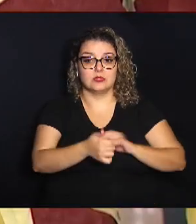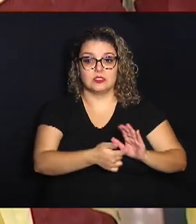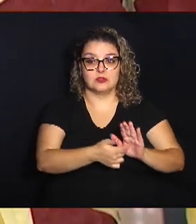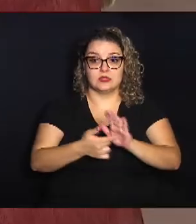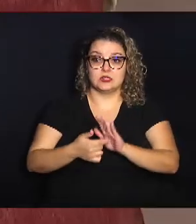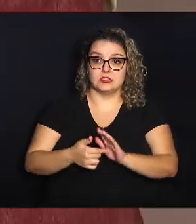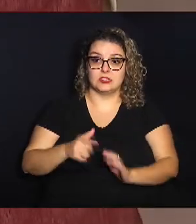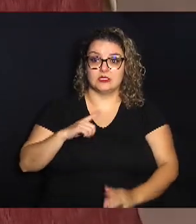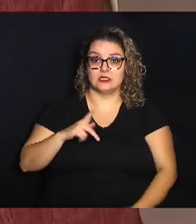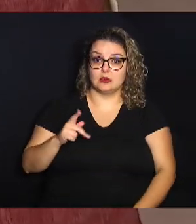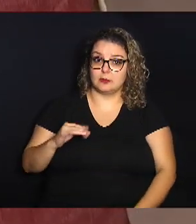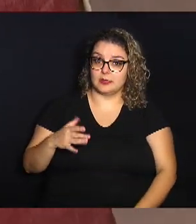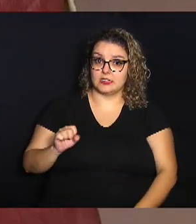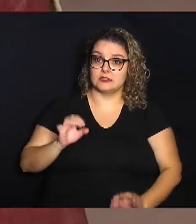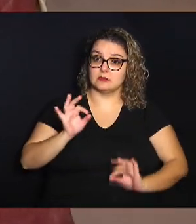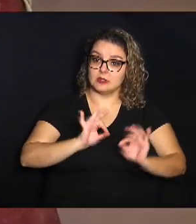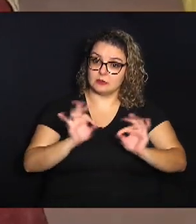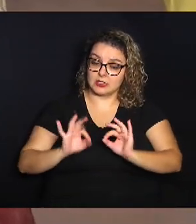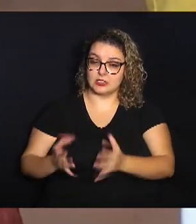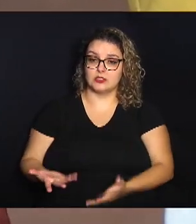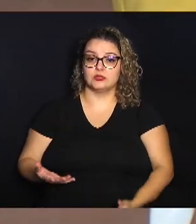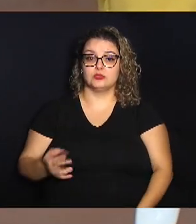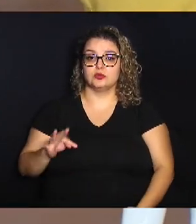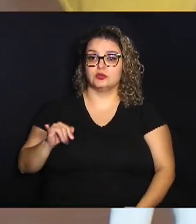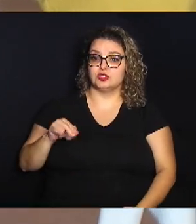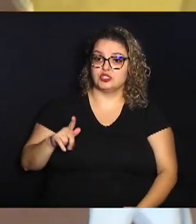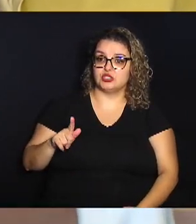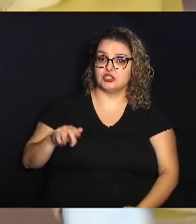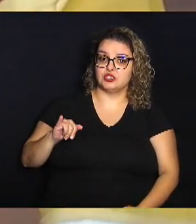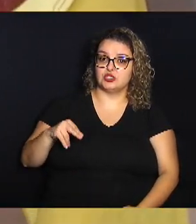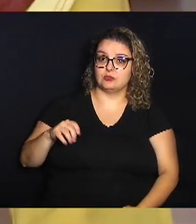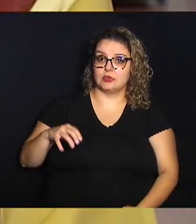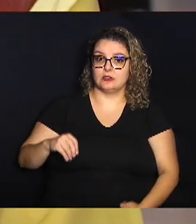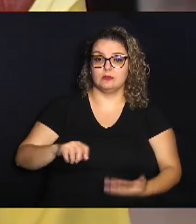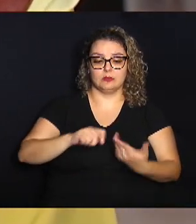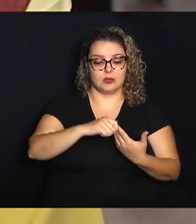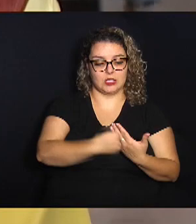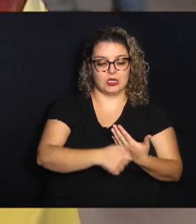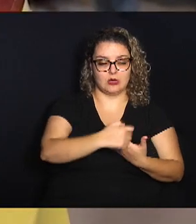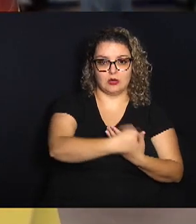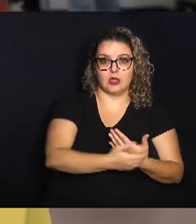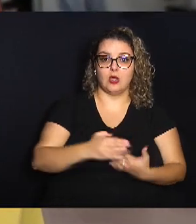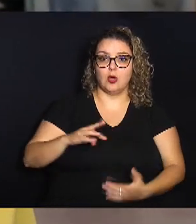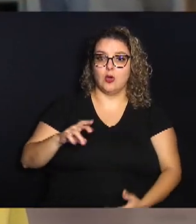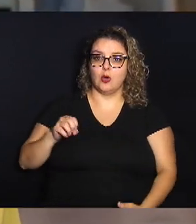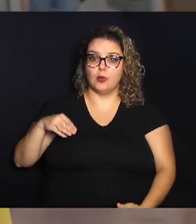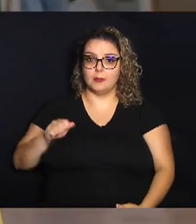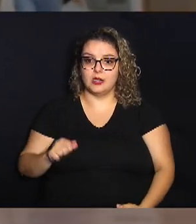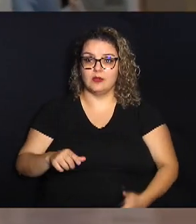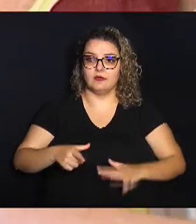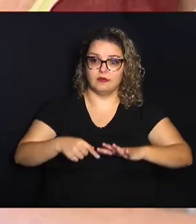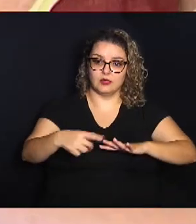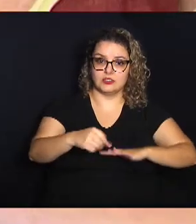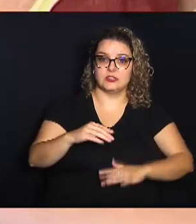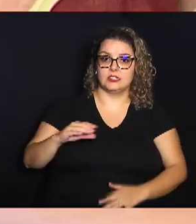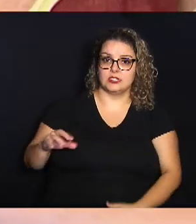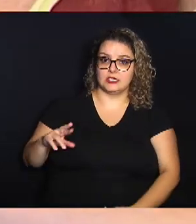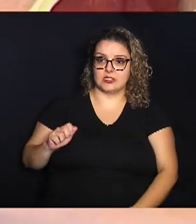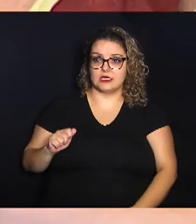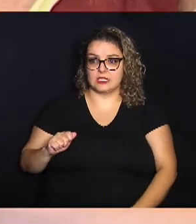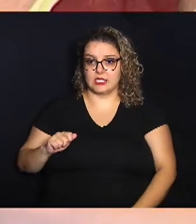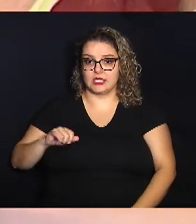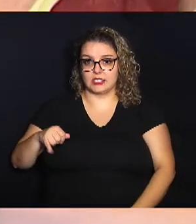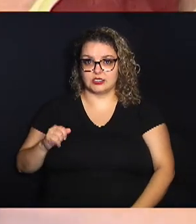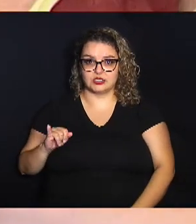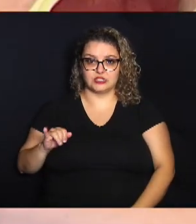peça confeccionada através do tingimento feito por cascas de romã, folhas de crajiru e também açafrão. A inspiração foi